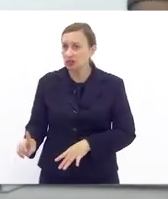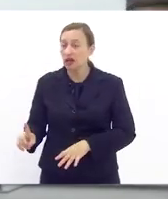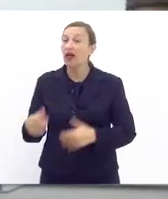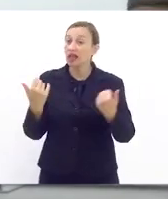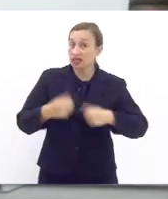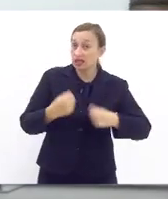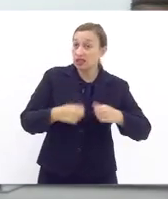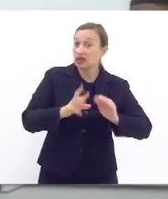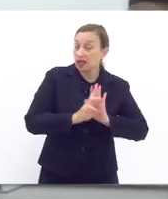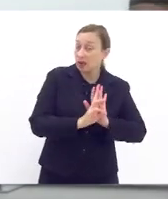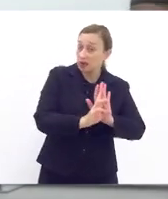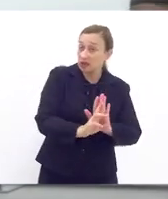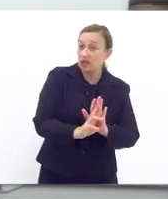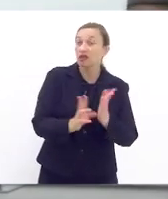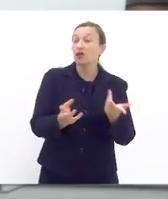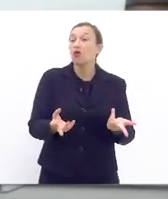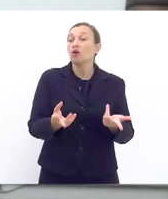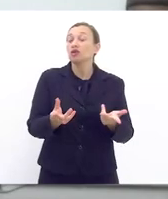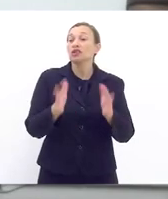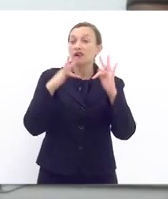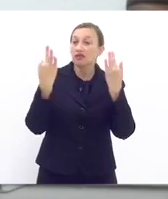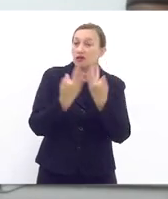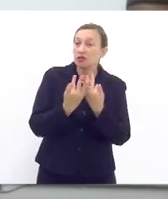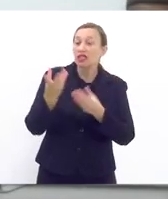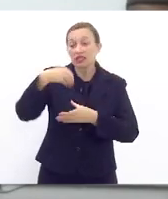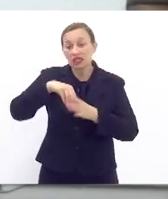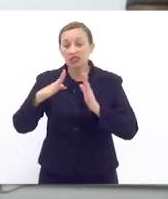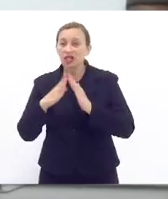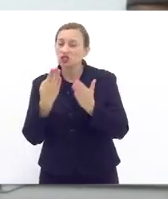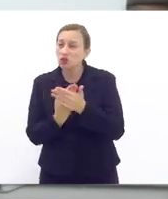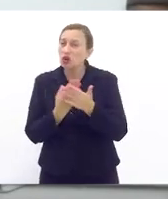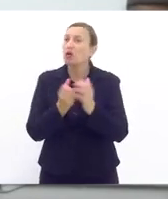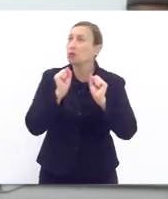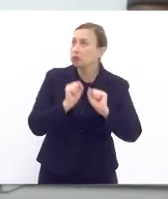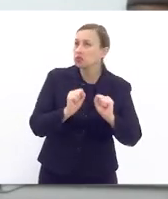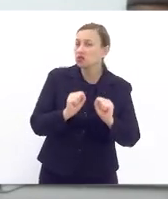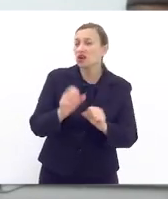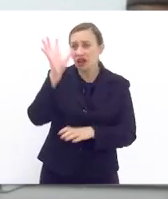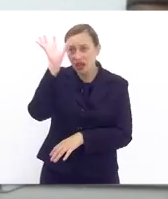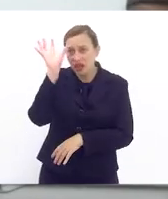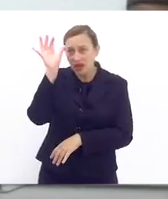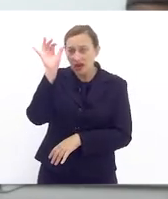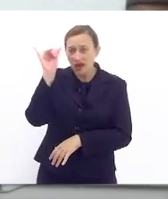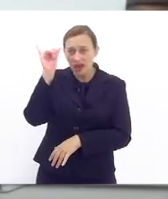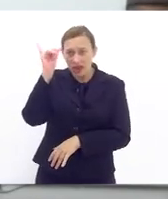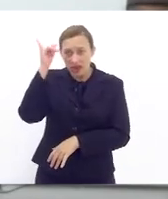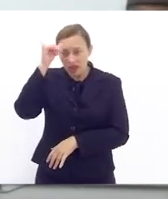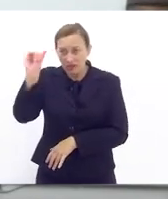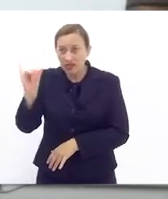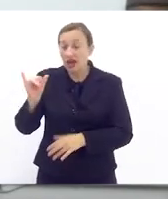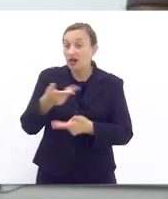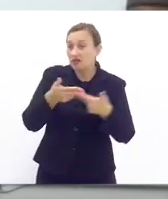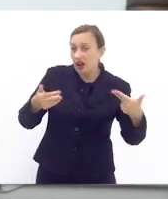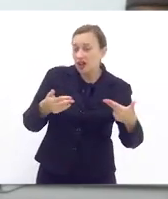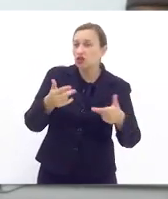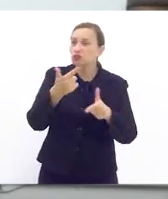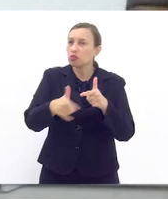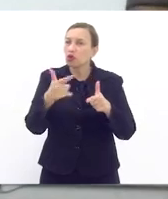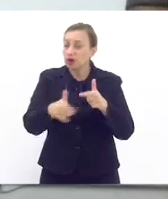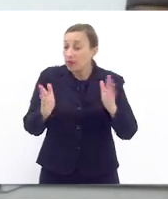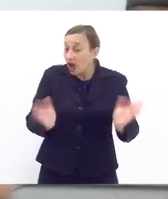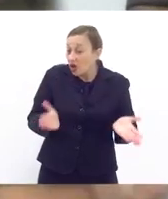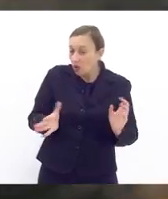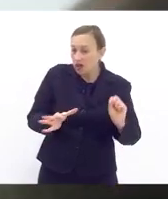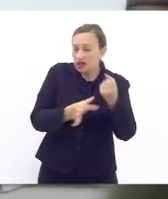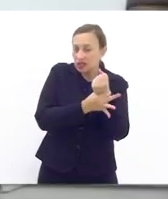da família na escola nós poderíamos estar evitando muitos problemas agora dessa situação da segurança